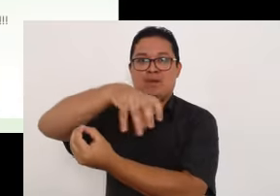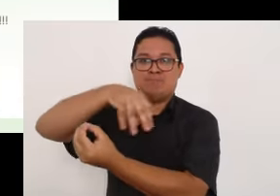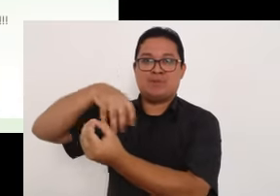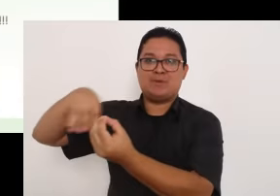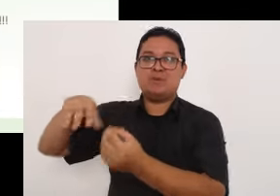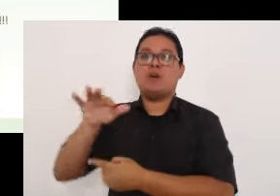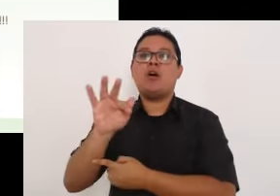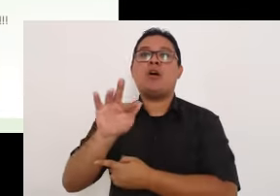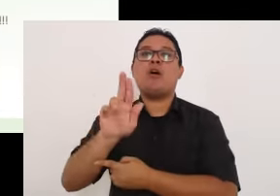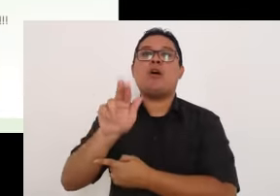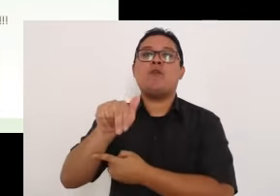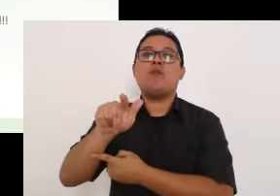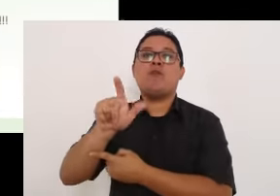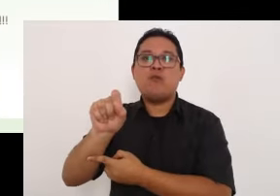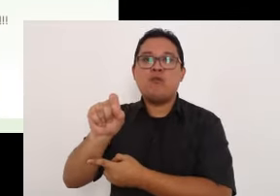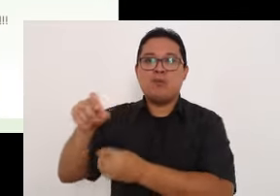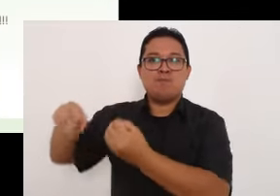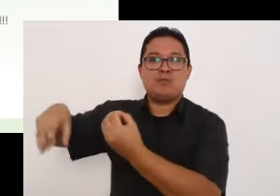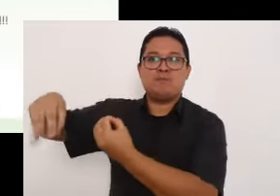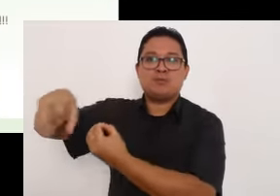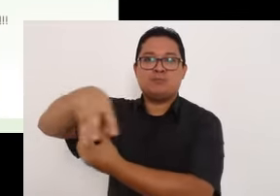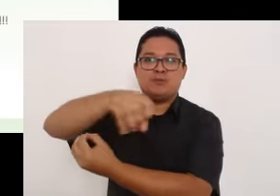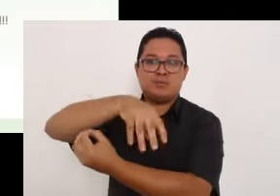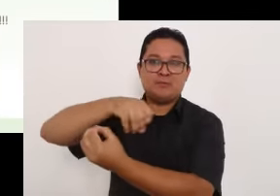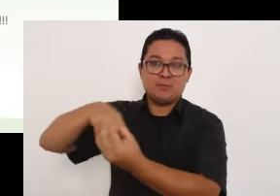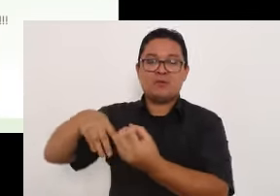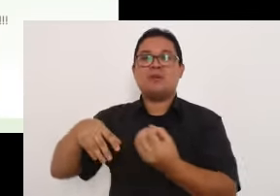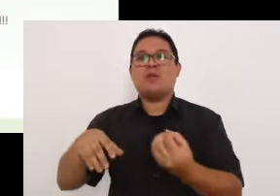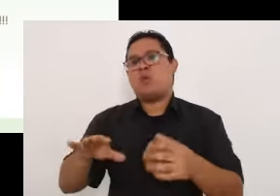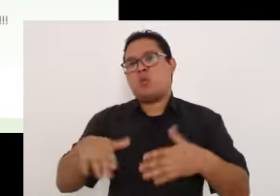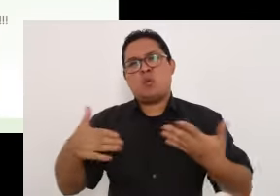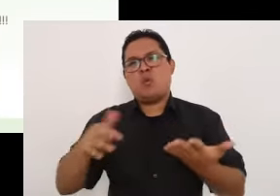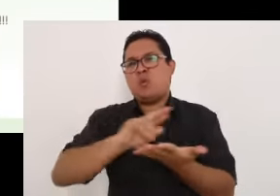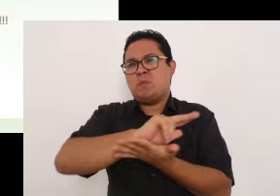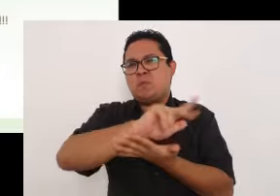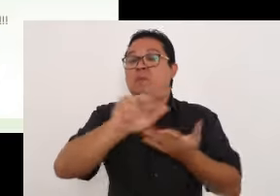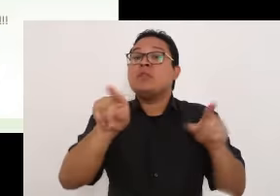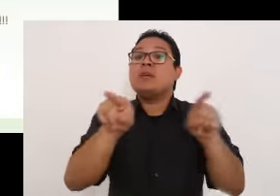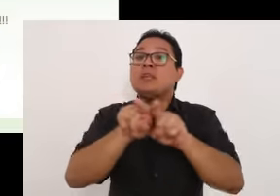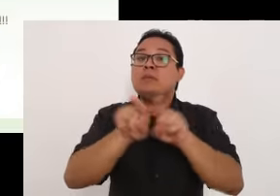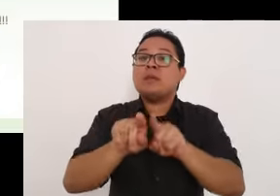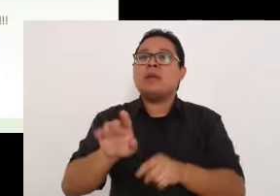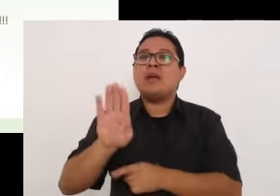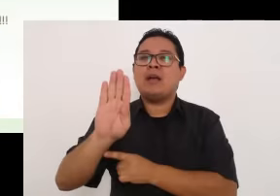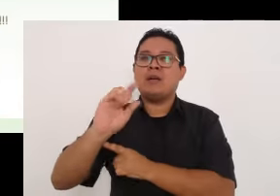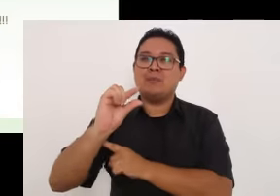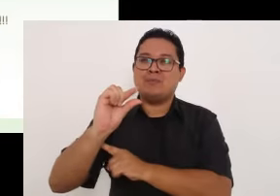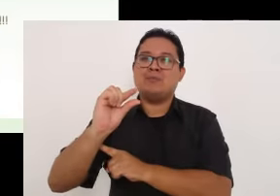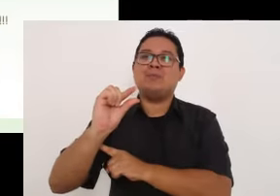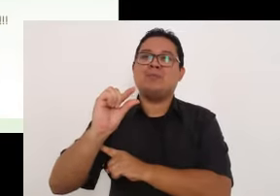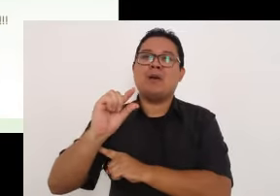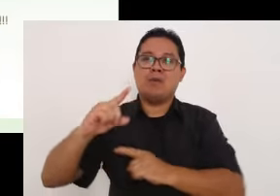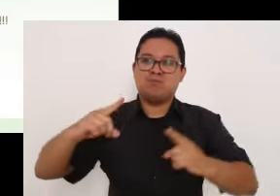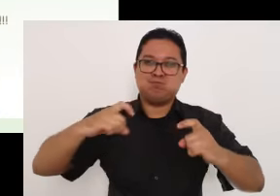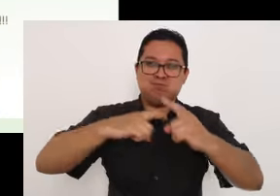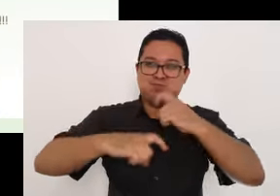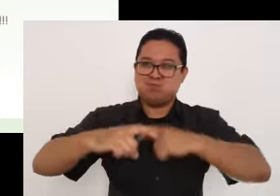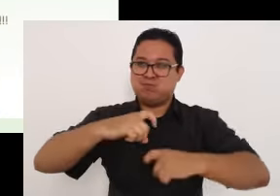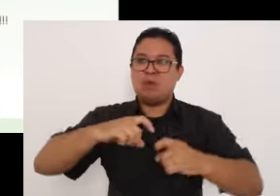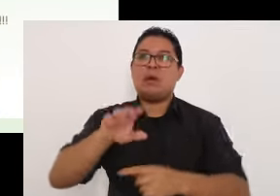de protozoário e é parasita de bactérias, tá? Agora, uma coisa interessante. Do ponto de